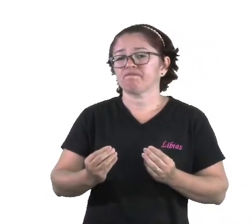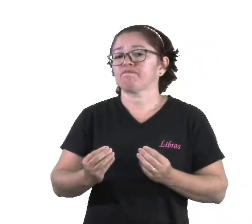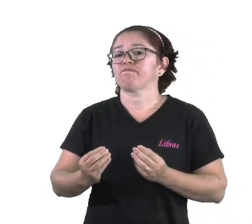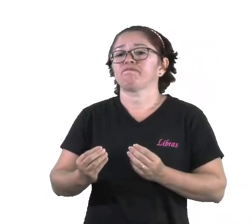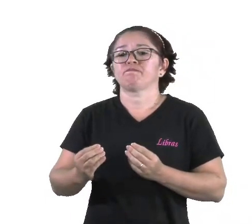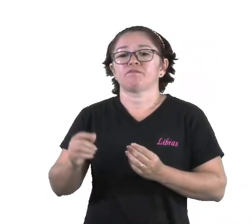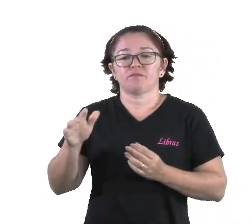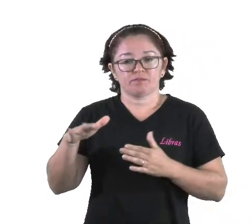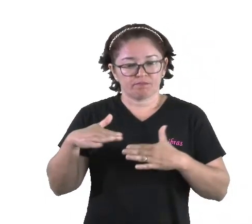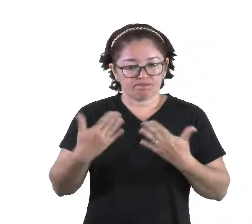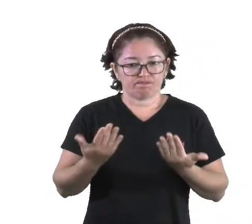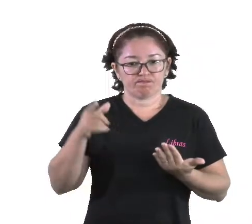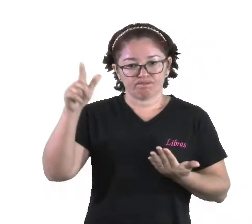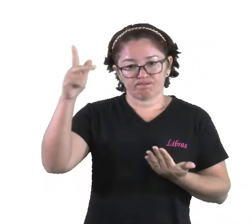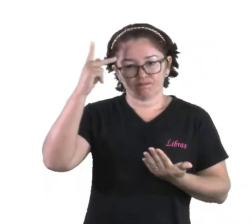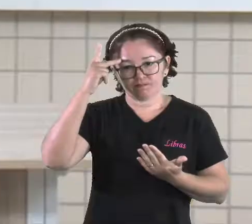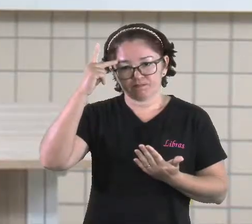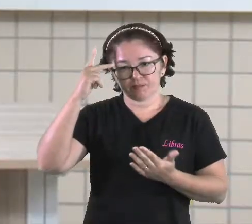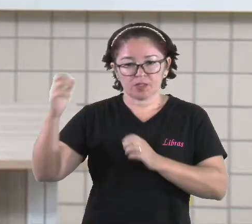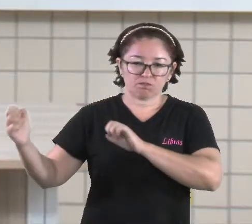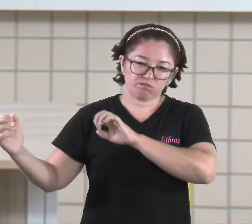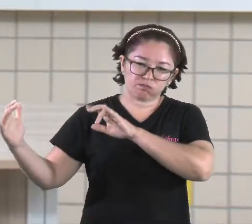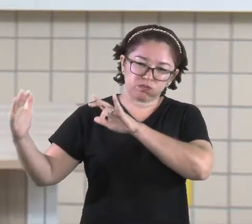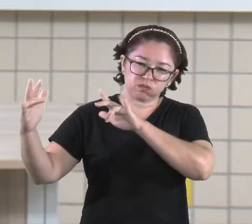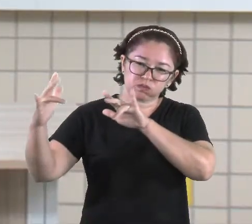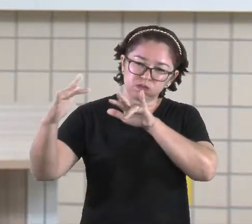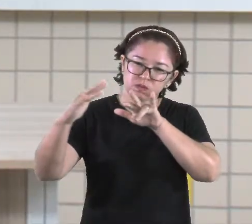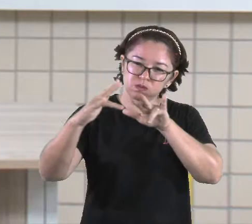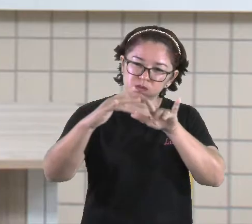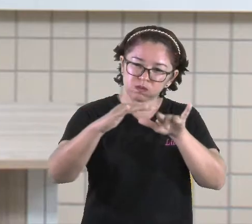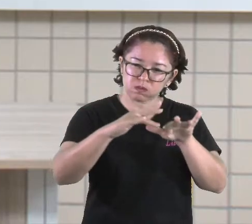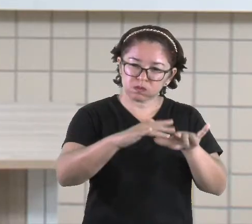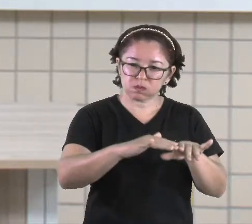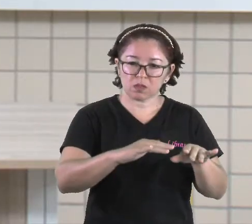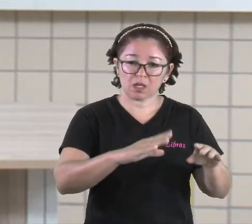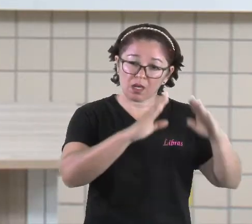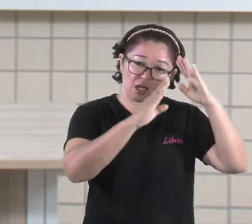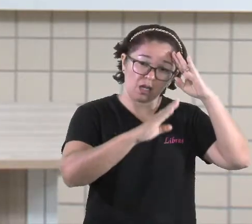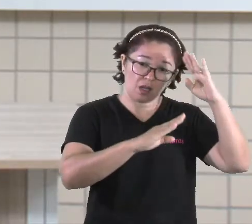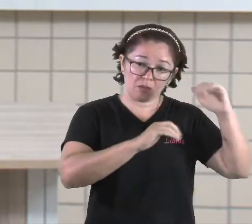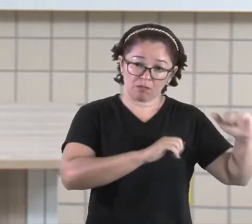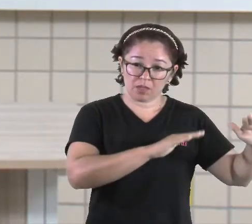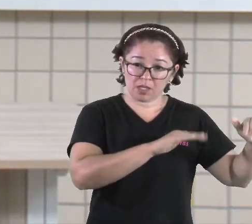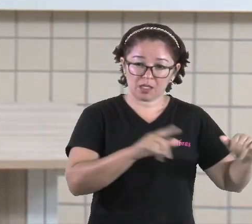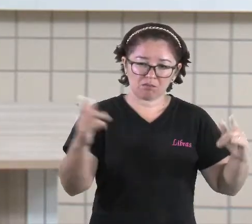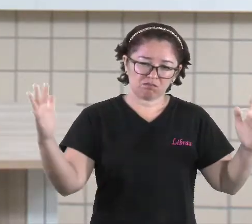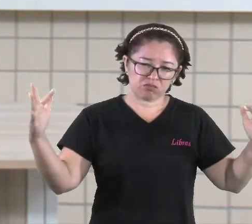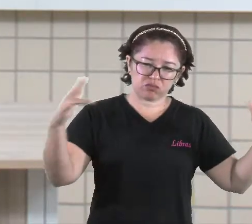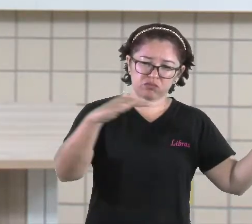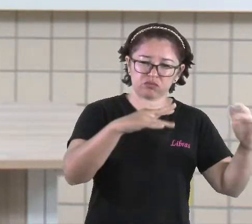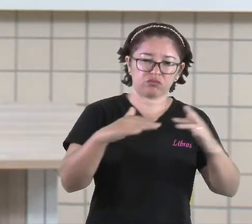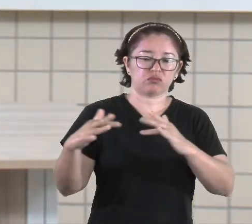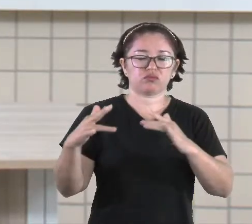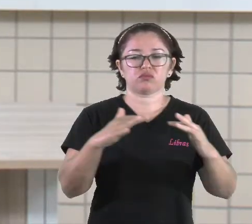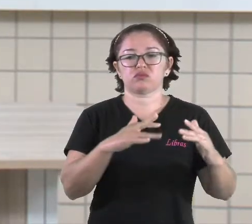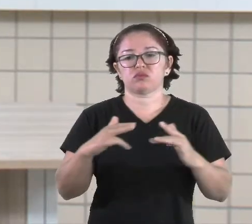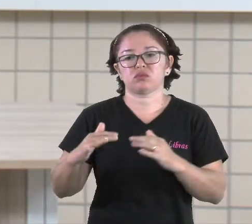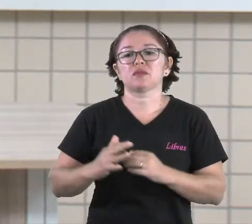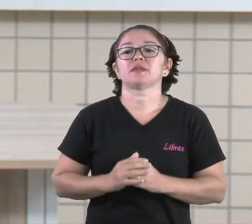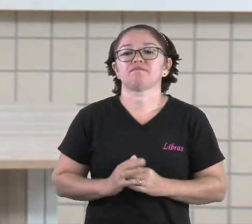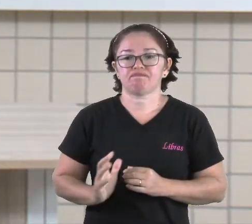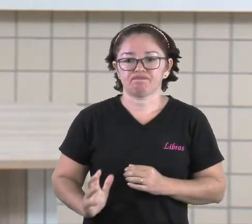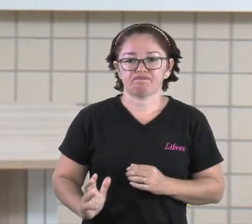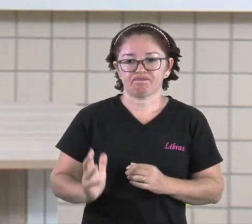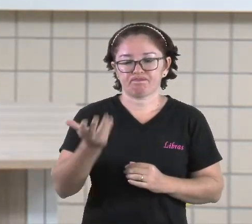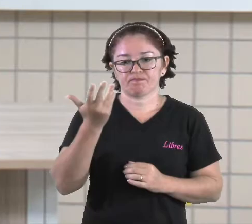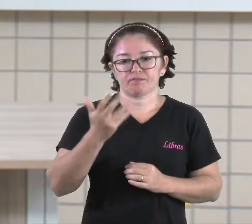uma nova Constituição para o país. Essa Constituição ela é considerada uma Constituição de caráter liberal e